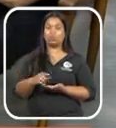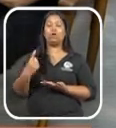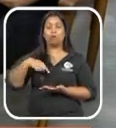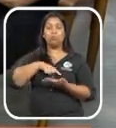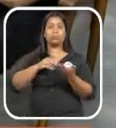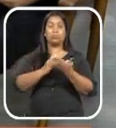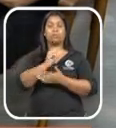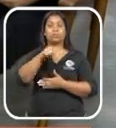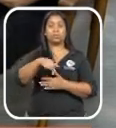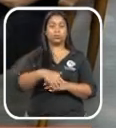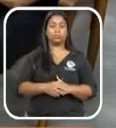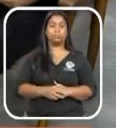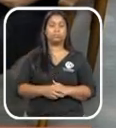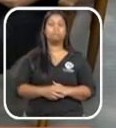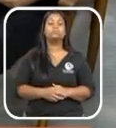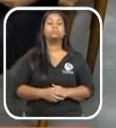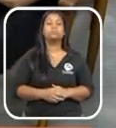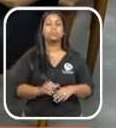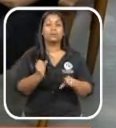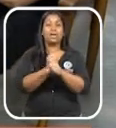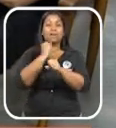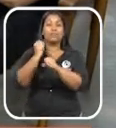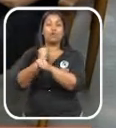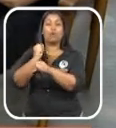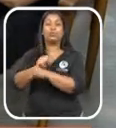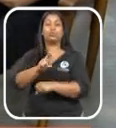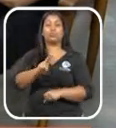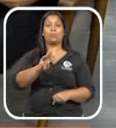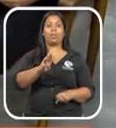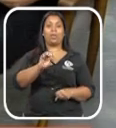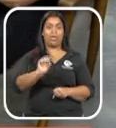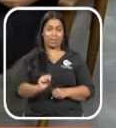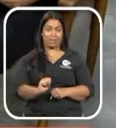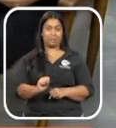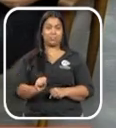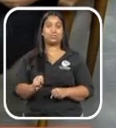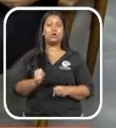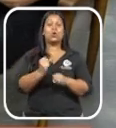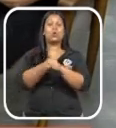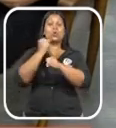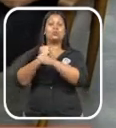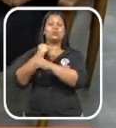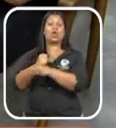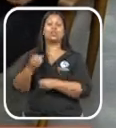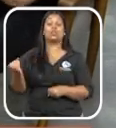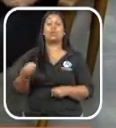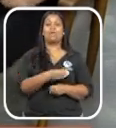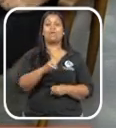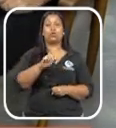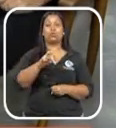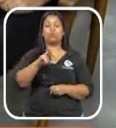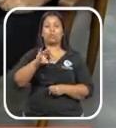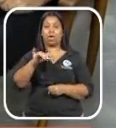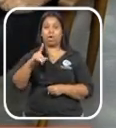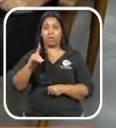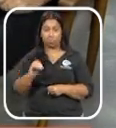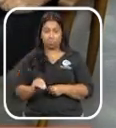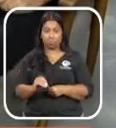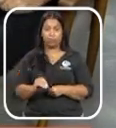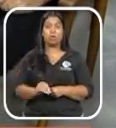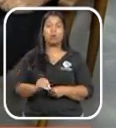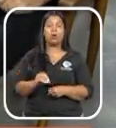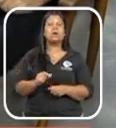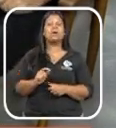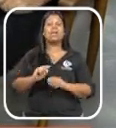de UBSs, construção de uma nova UBS para o Eldorado, aumento de 6 milhões na reforma de escola, recupera aqui a conversa que nós fizemos.